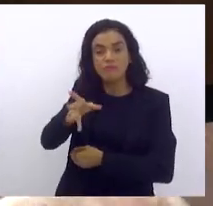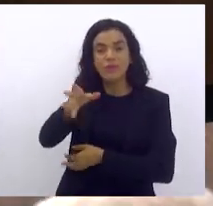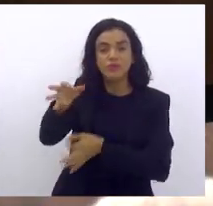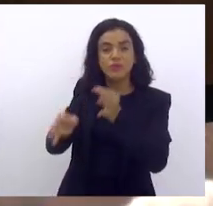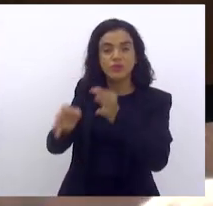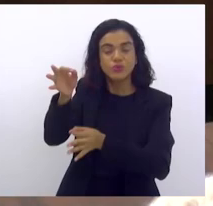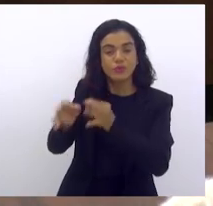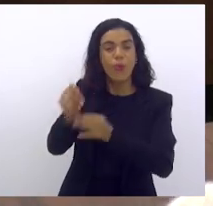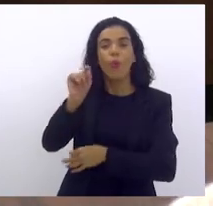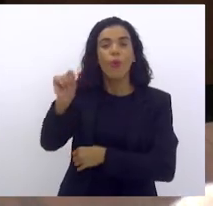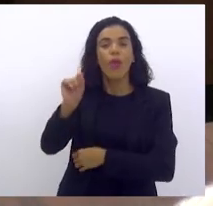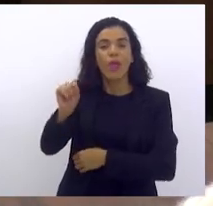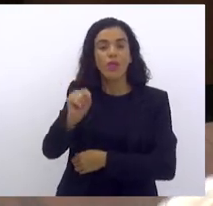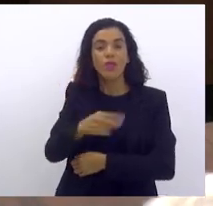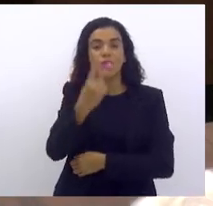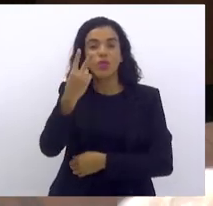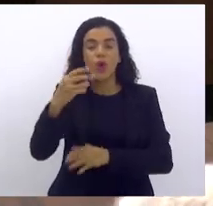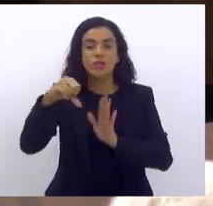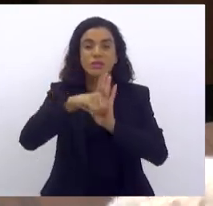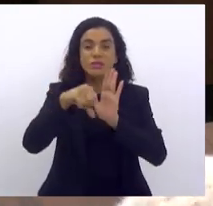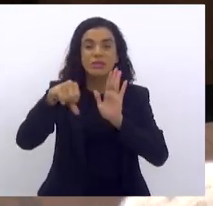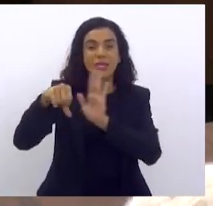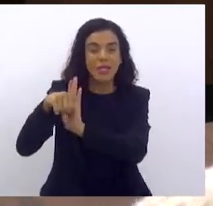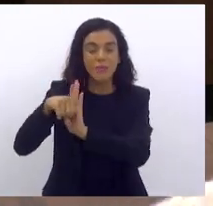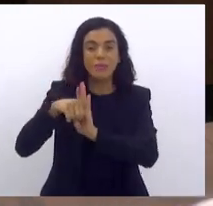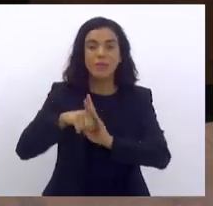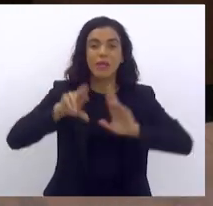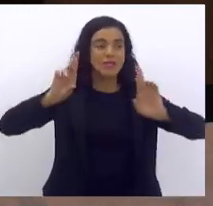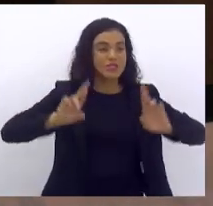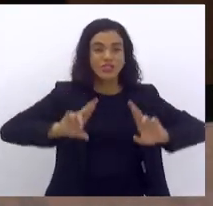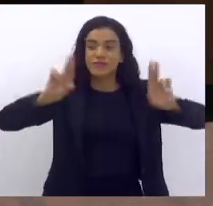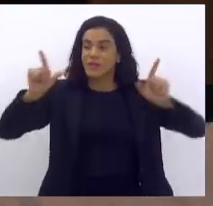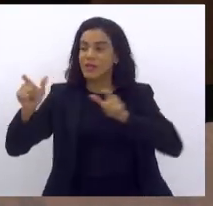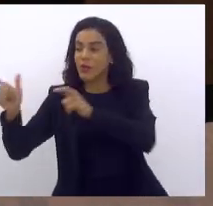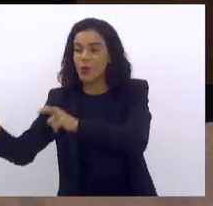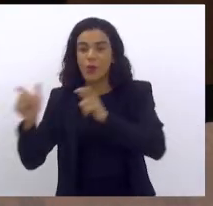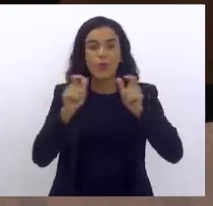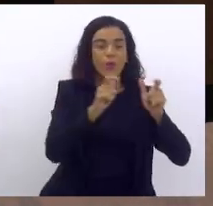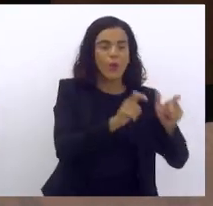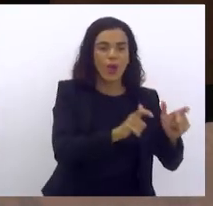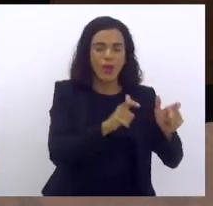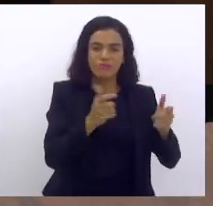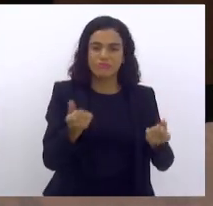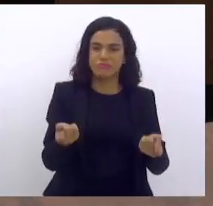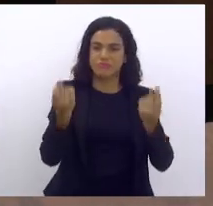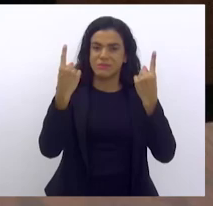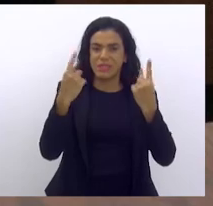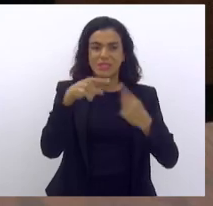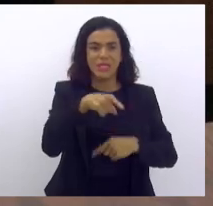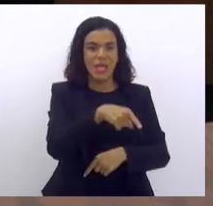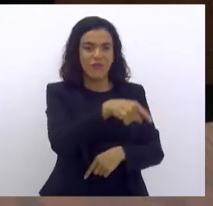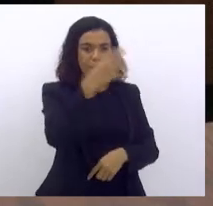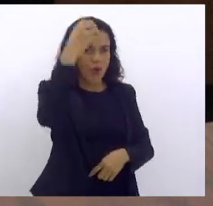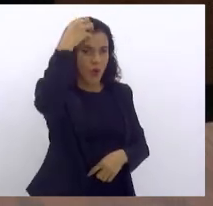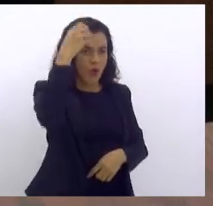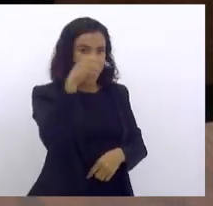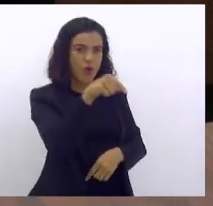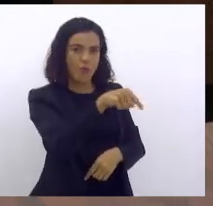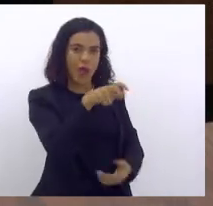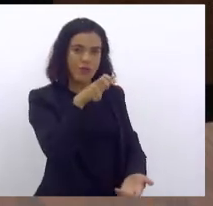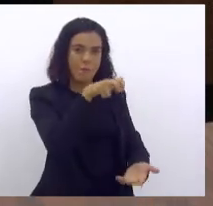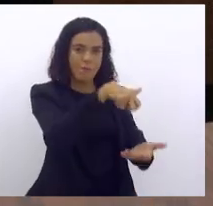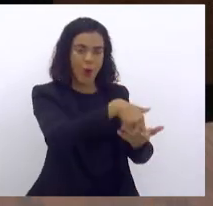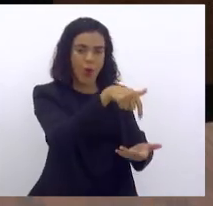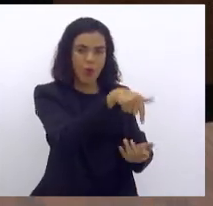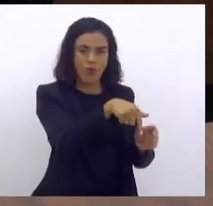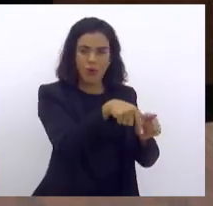2 crimes diferentes, que aconteceram em lugares diferentes da cidade ao mesmo tempo. Ou seja, se ele for culpado por um, a